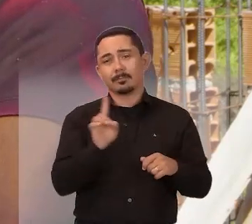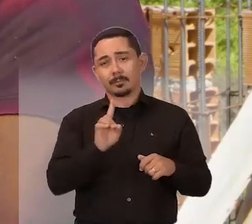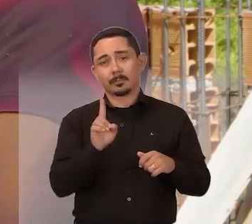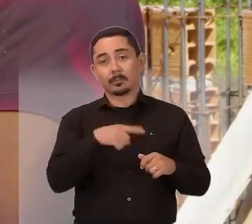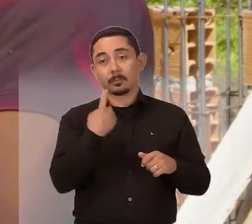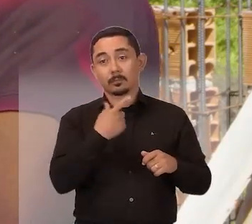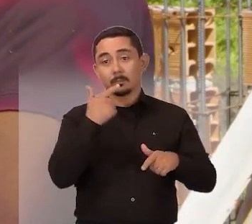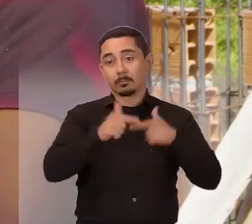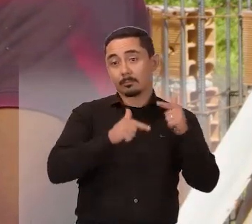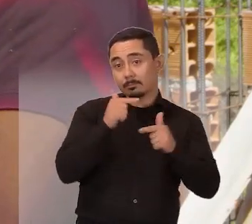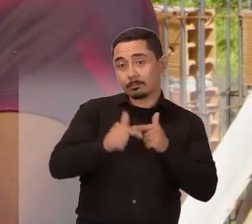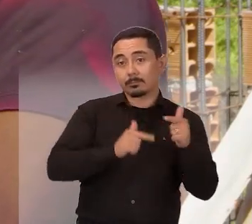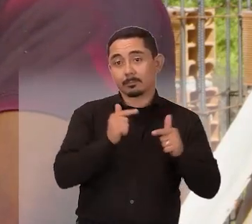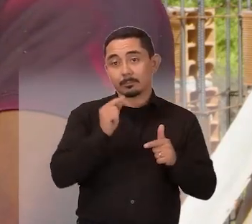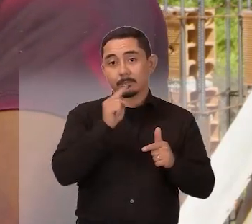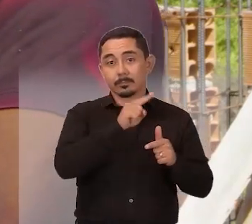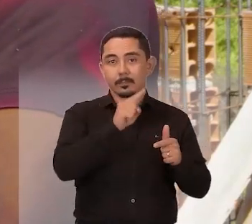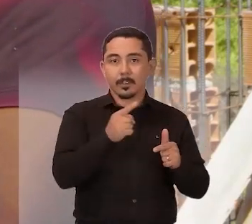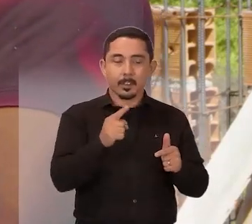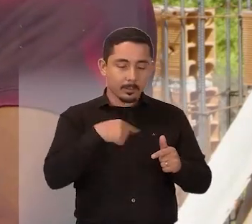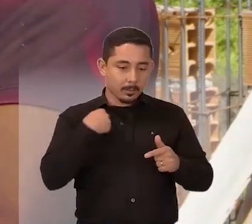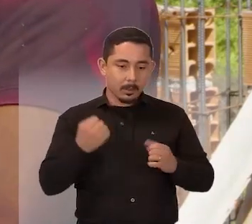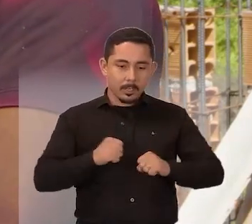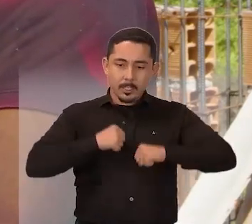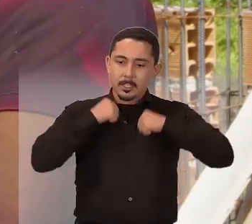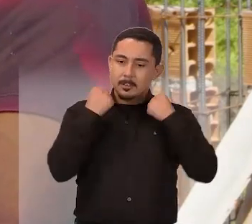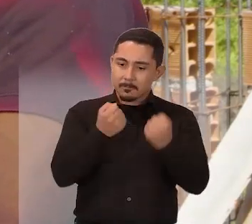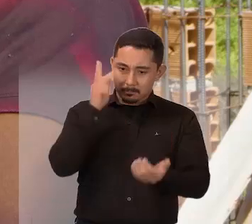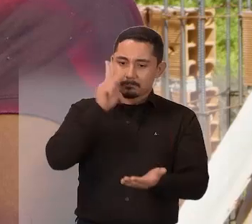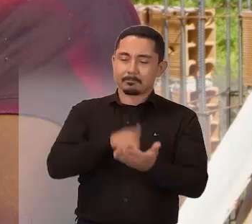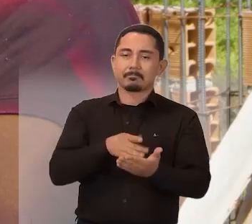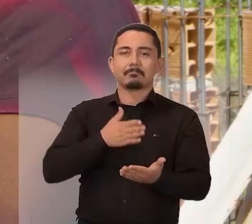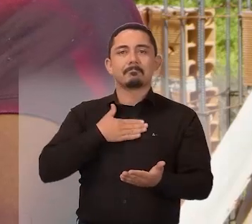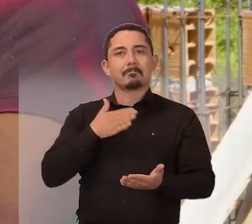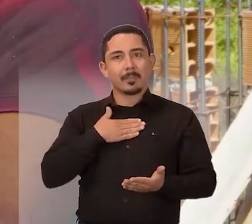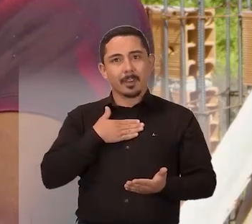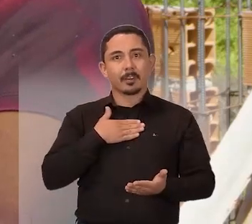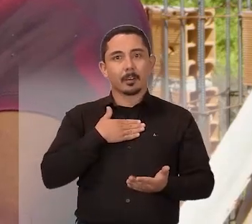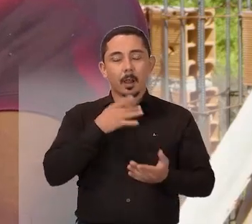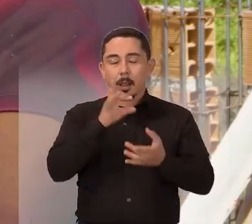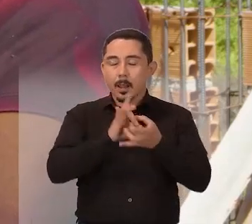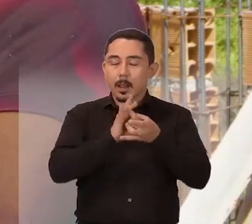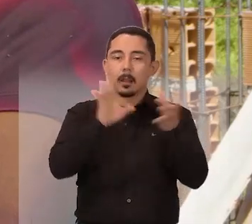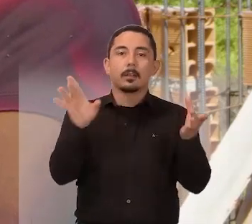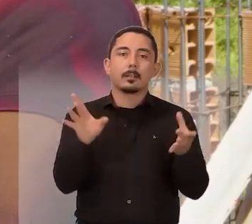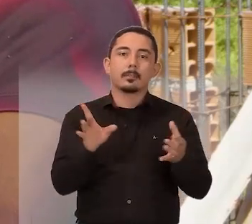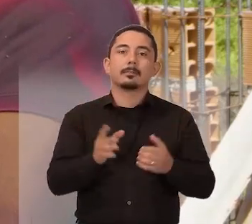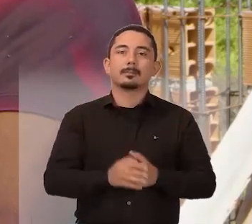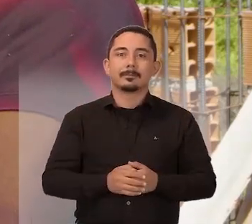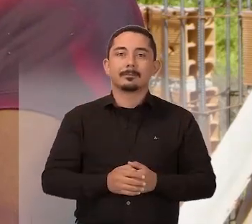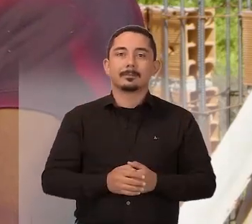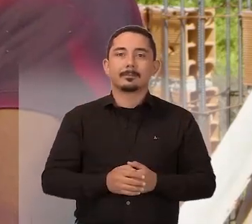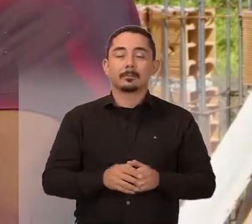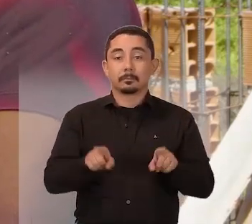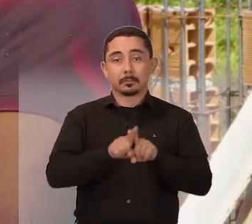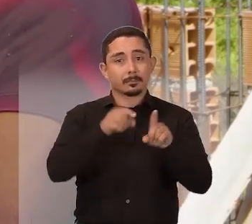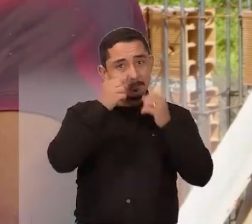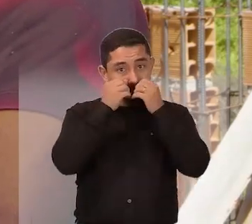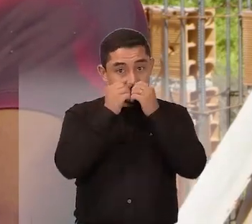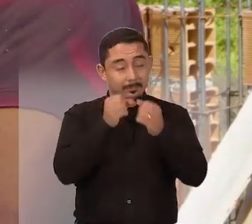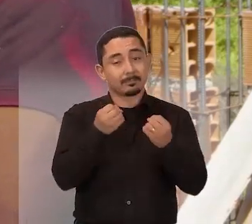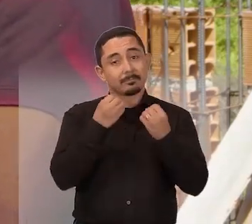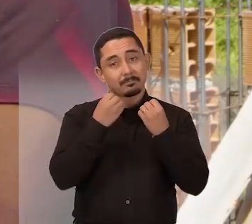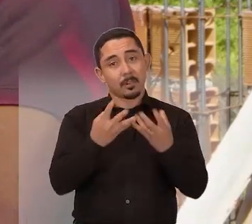você tem que fazer aquilo, você tem que fazer aquilo. Não, a gente vai trabalhar na força de vontade da gente mesmo, com a total liberdade,